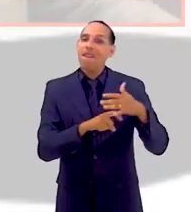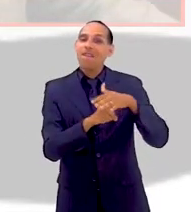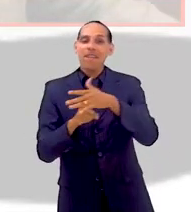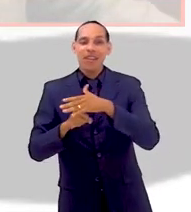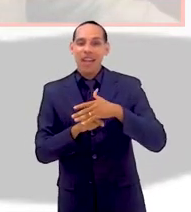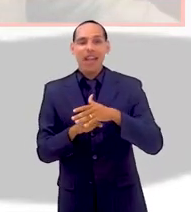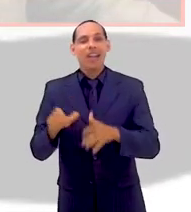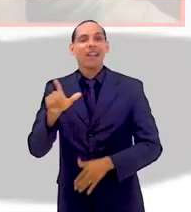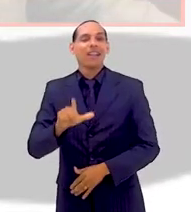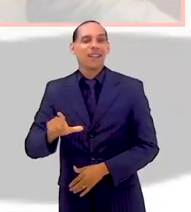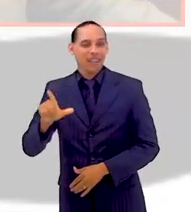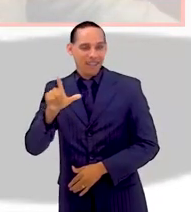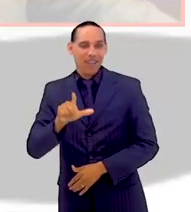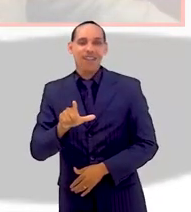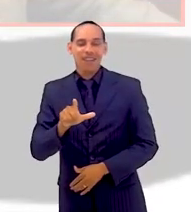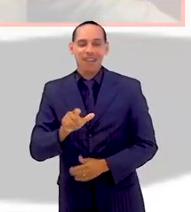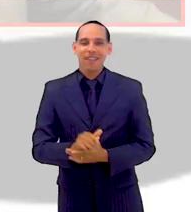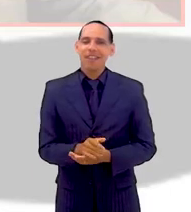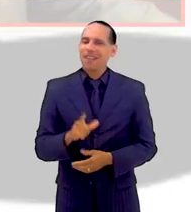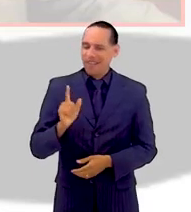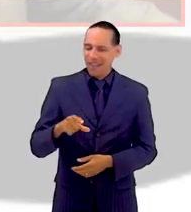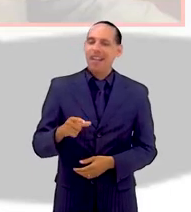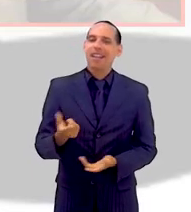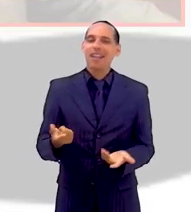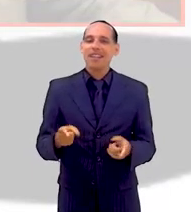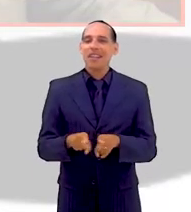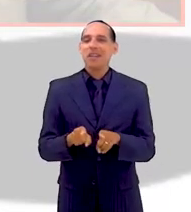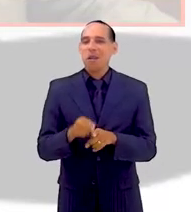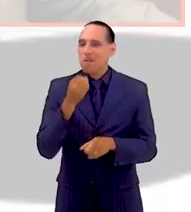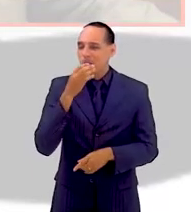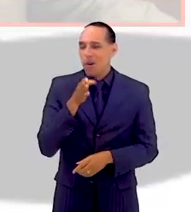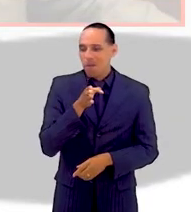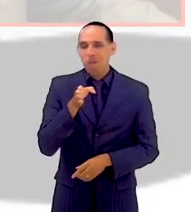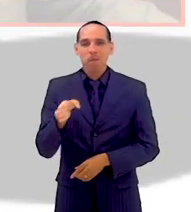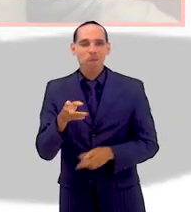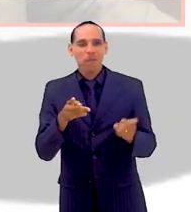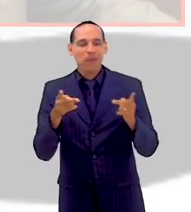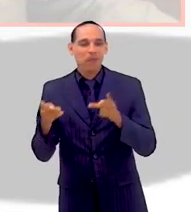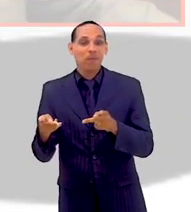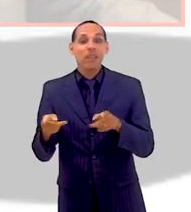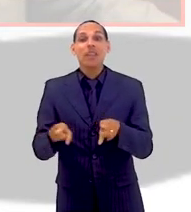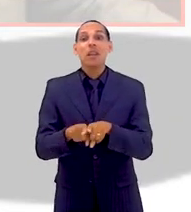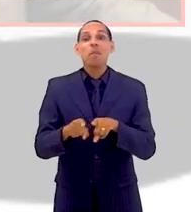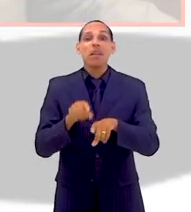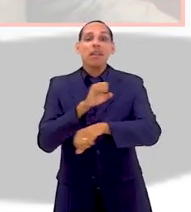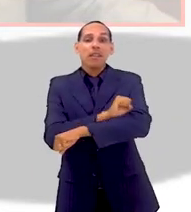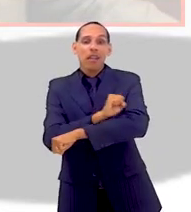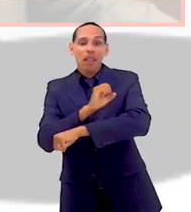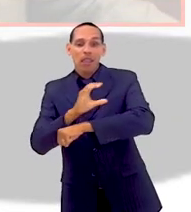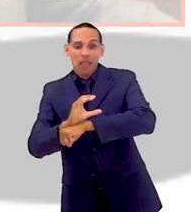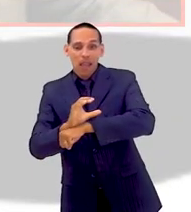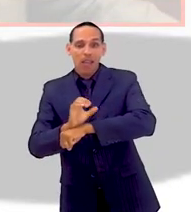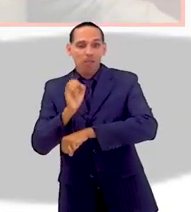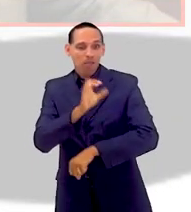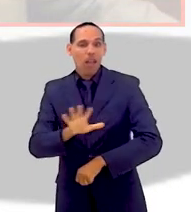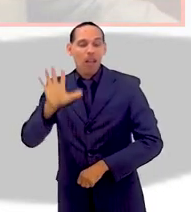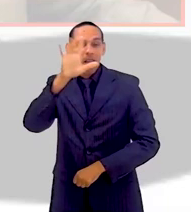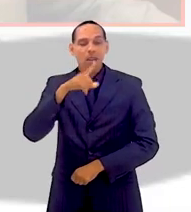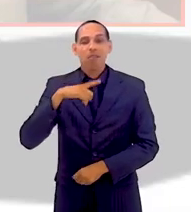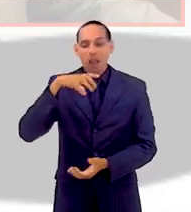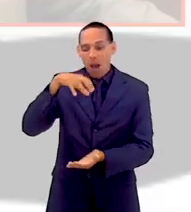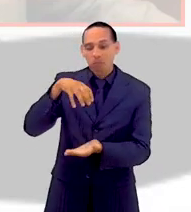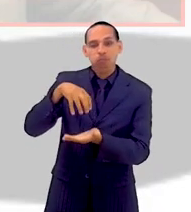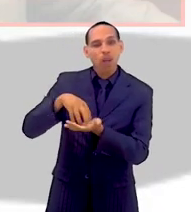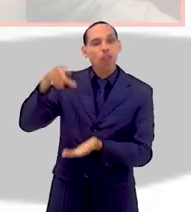uma possibilidade, é uma alternativa interessante de estar ali. Lá o Senac Nacional tem lá uma sede